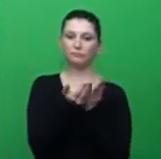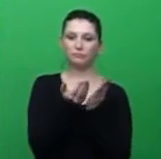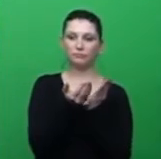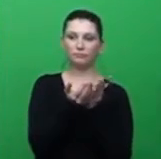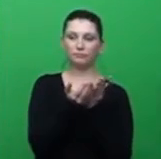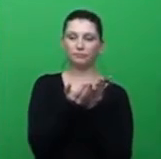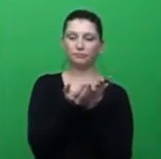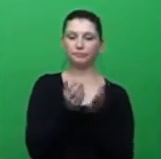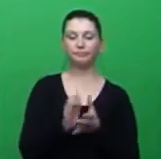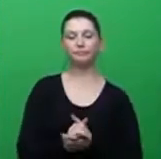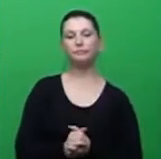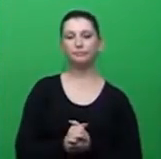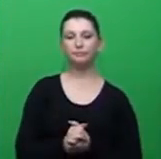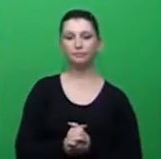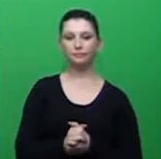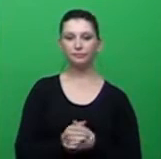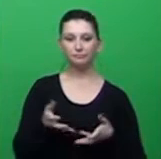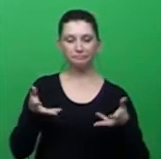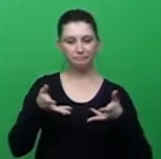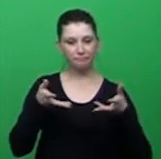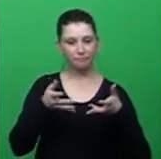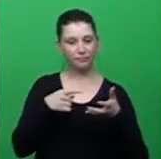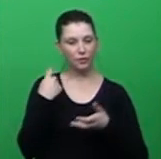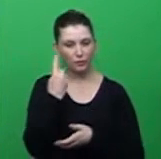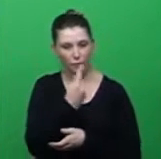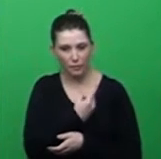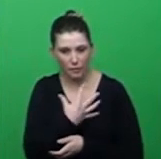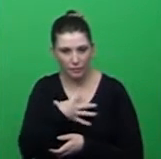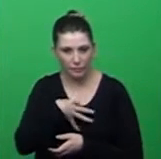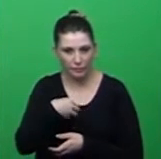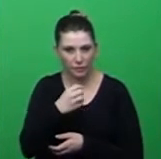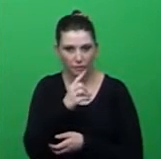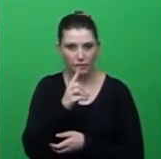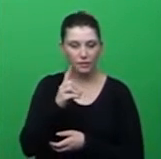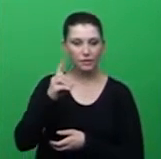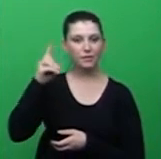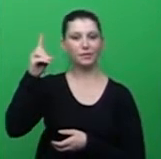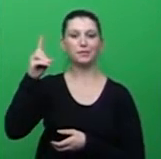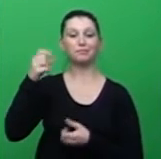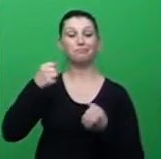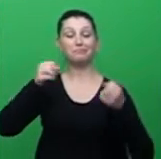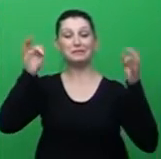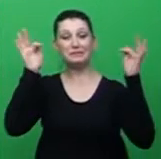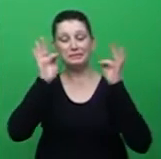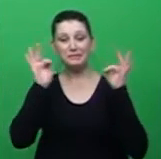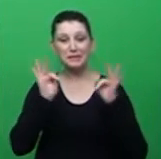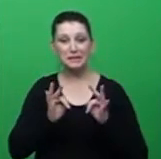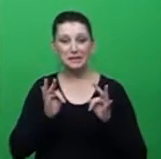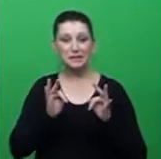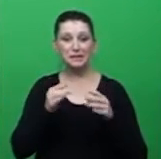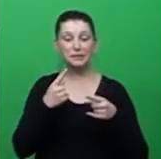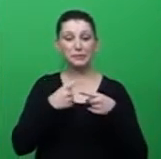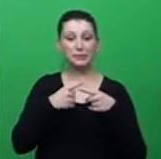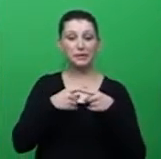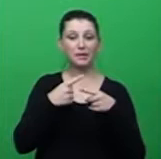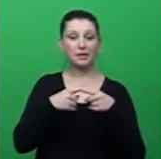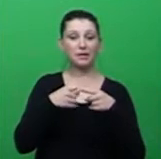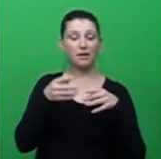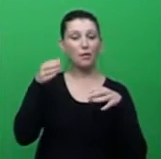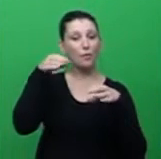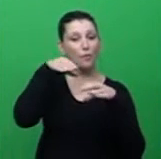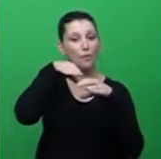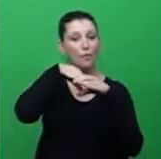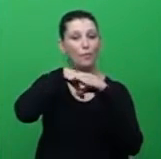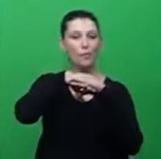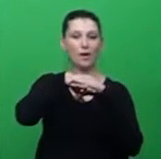Agora, pois, filhos, ouve-me, porque felizes serão os que guardarem